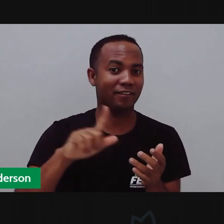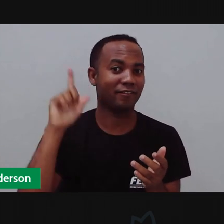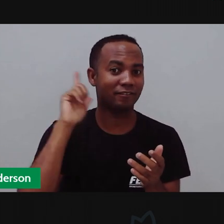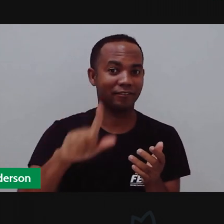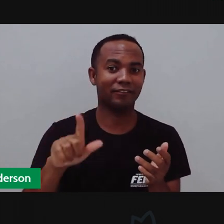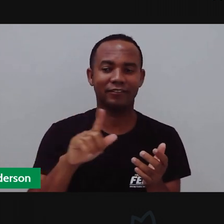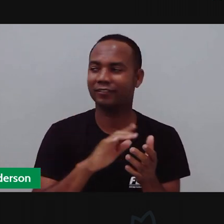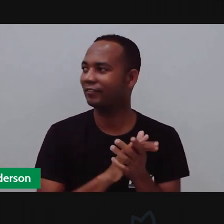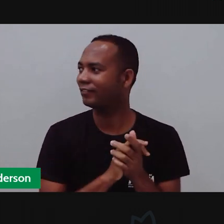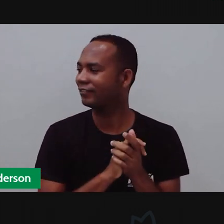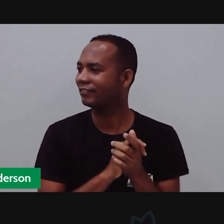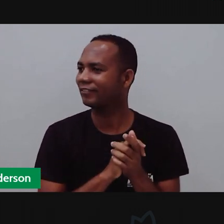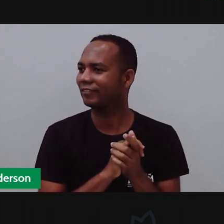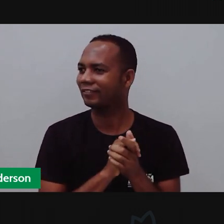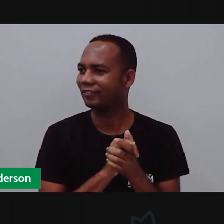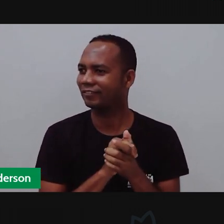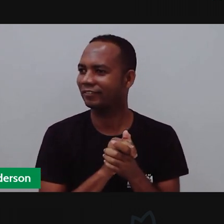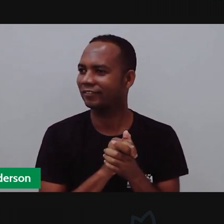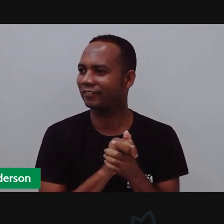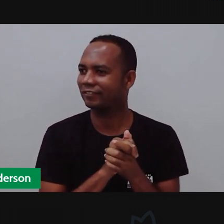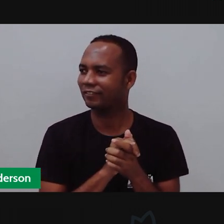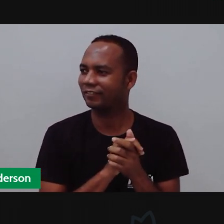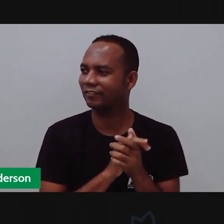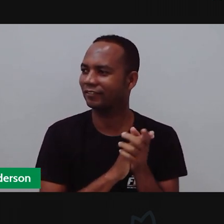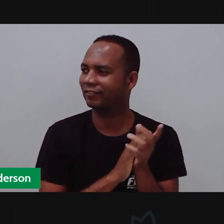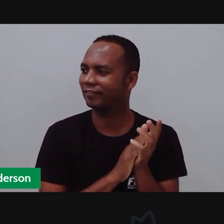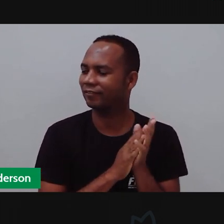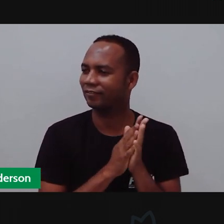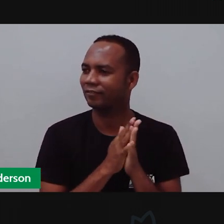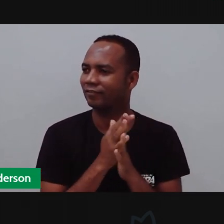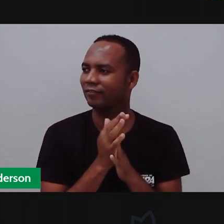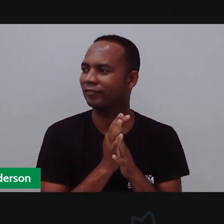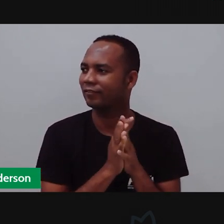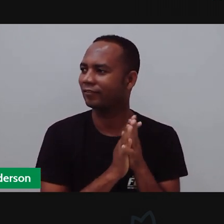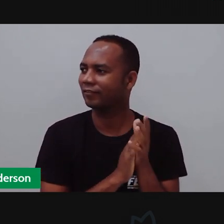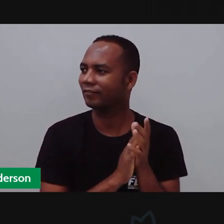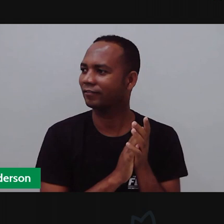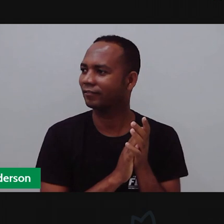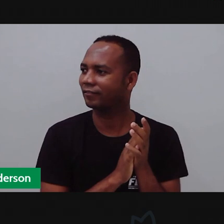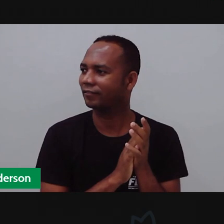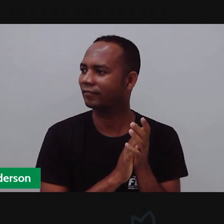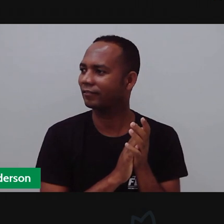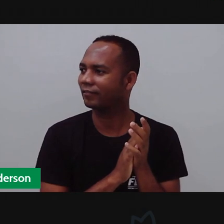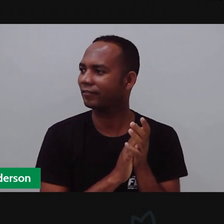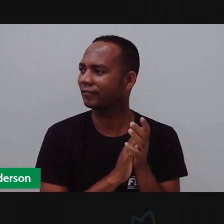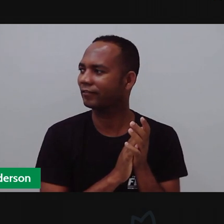Pois é. Um ponto, viu, Vânia? Vamos lá, chega a mão.